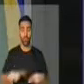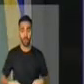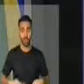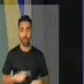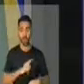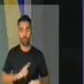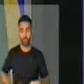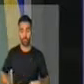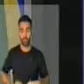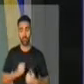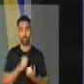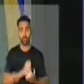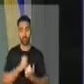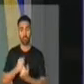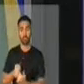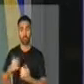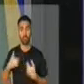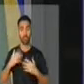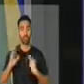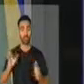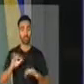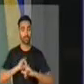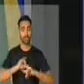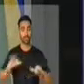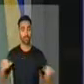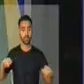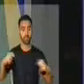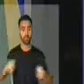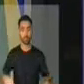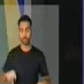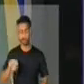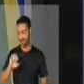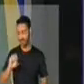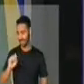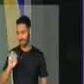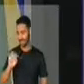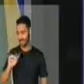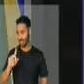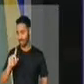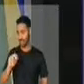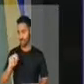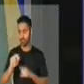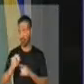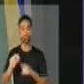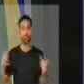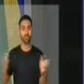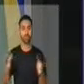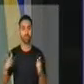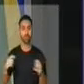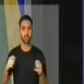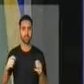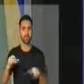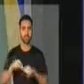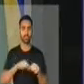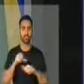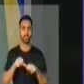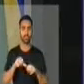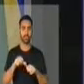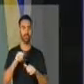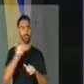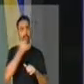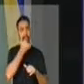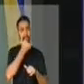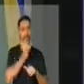Estado. Eu que prego tanto o redimensionamento do Estado, vejo aqui um espaço em que o Estado tem que